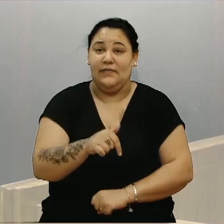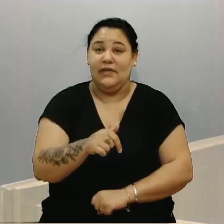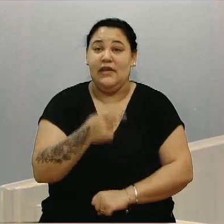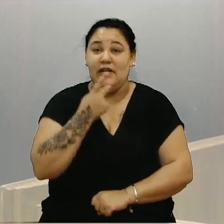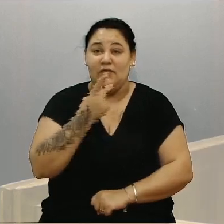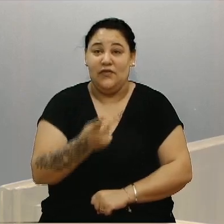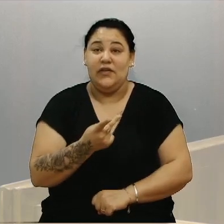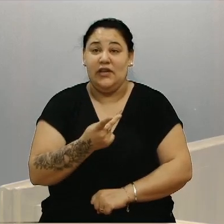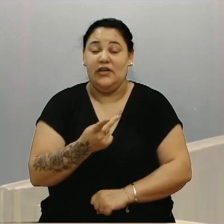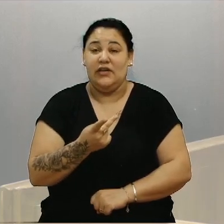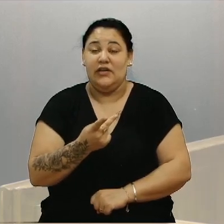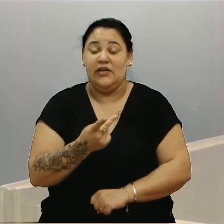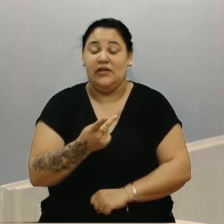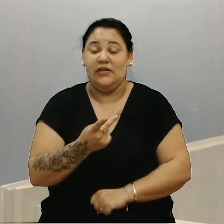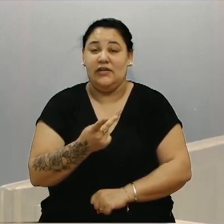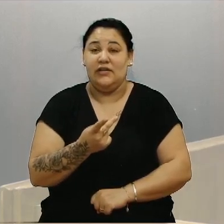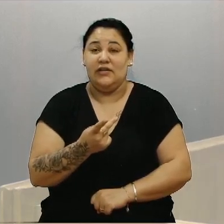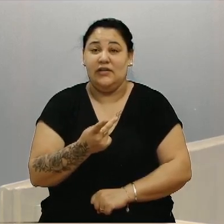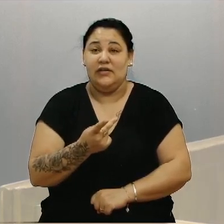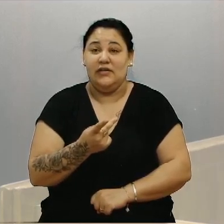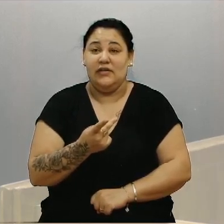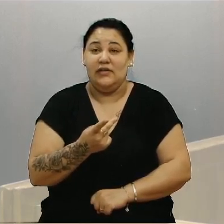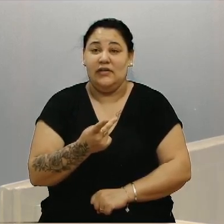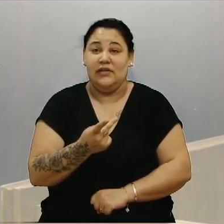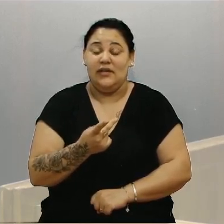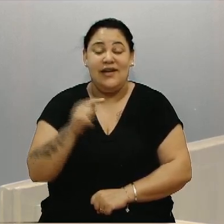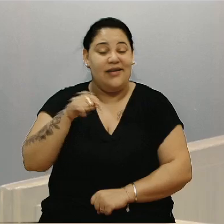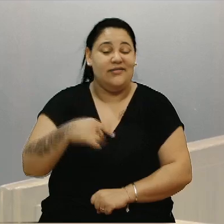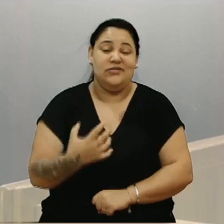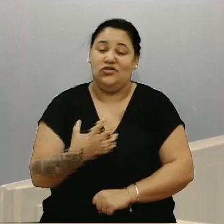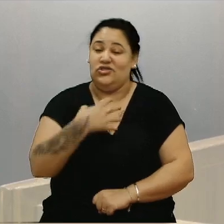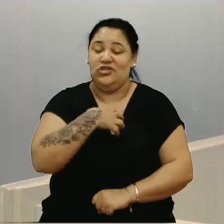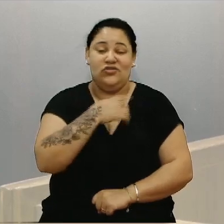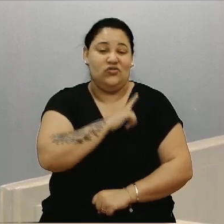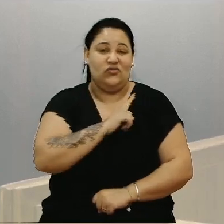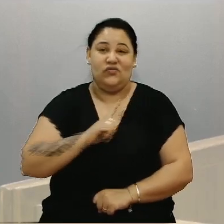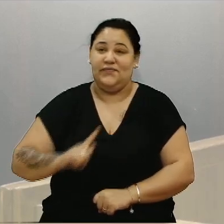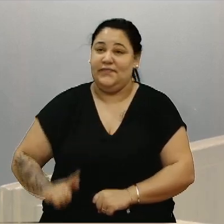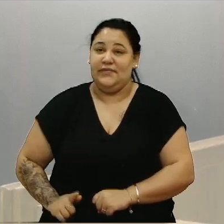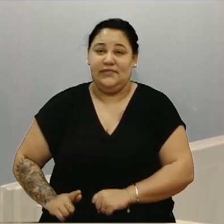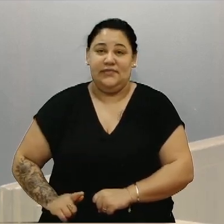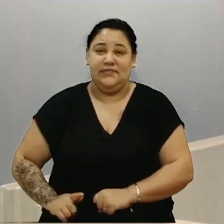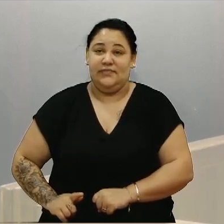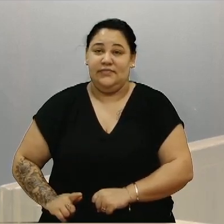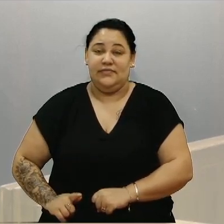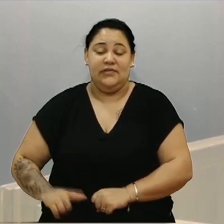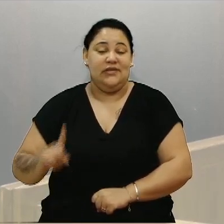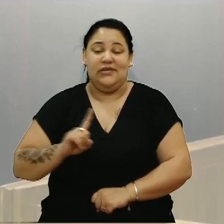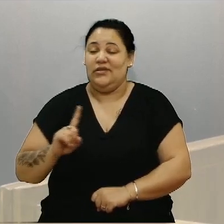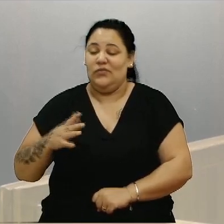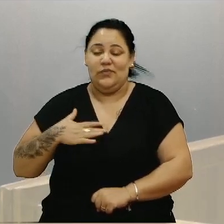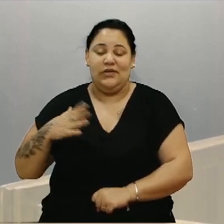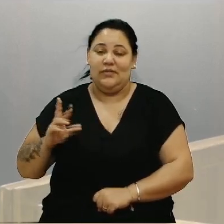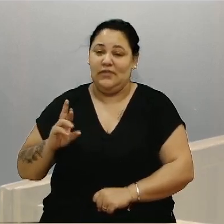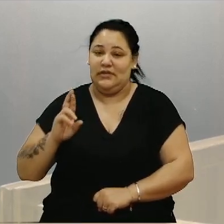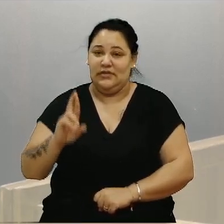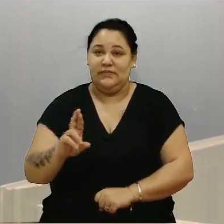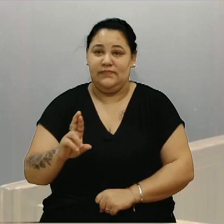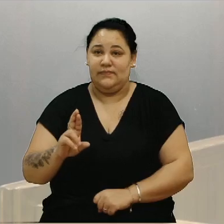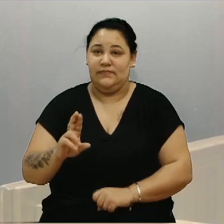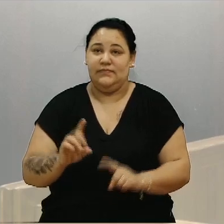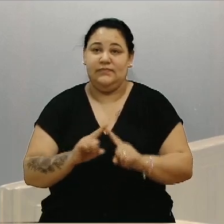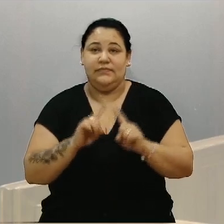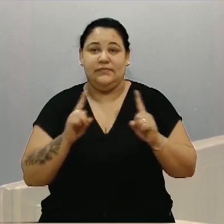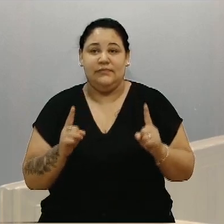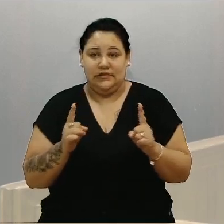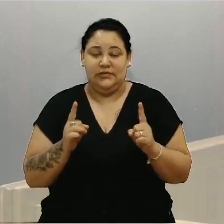disse que esta forma de governar não é a forma que mais me representa. Mas mesmo